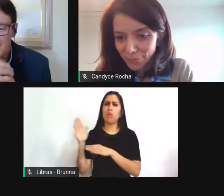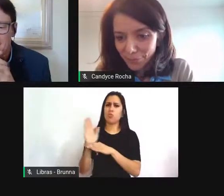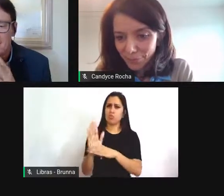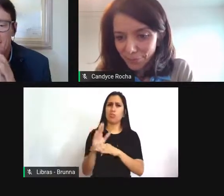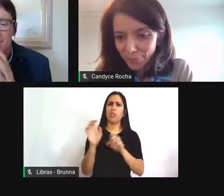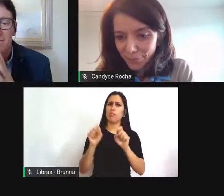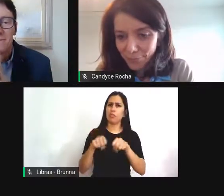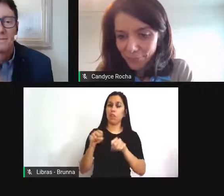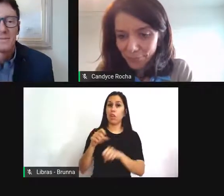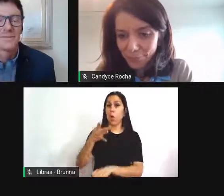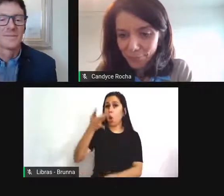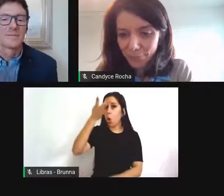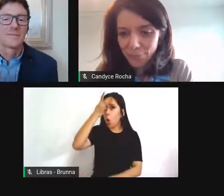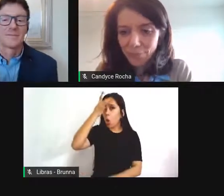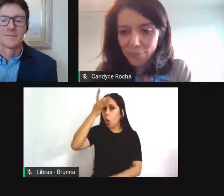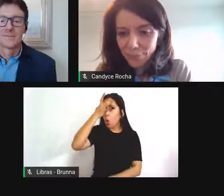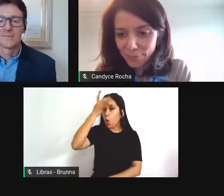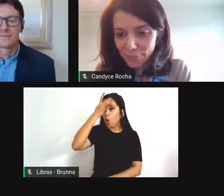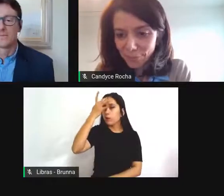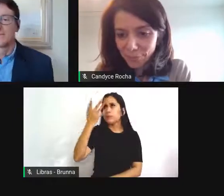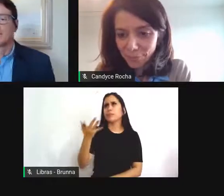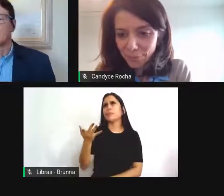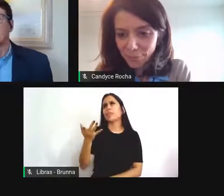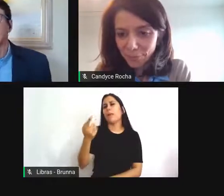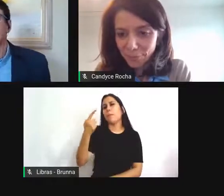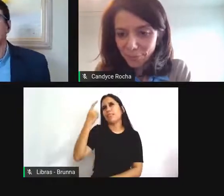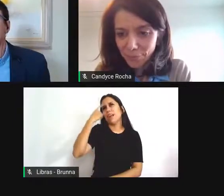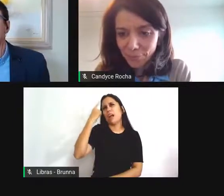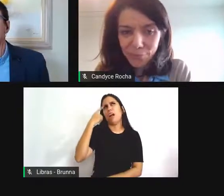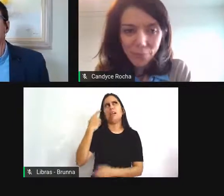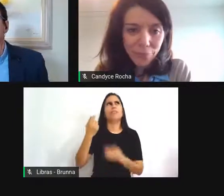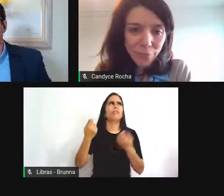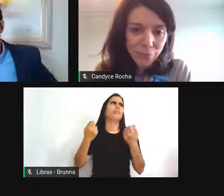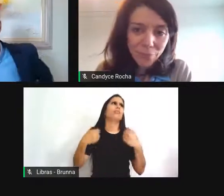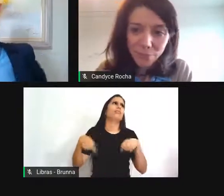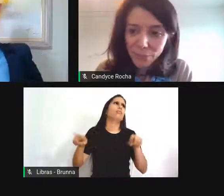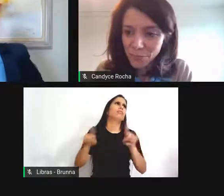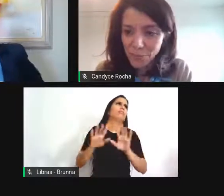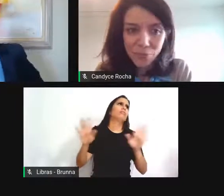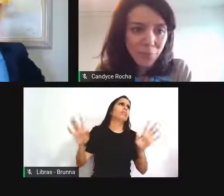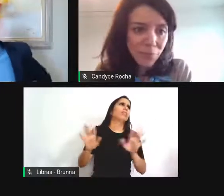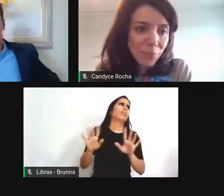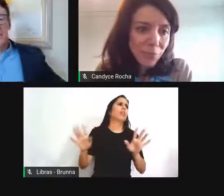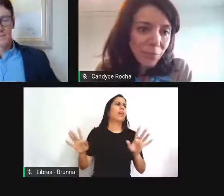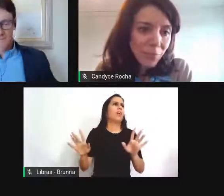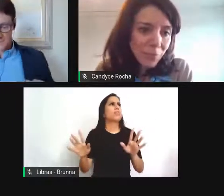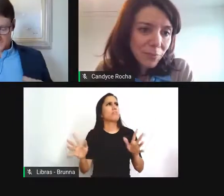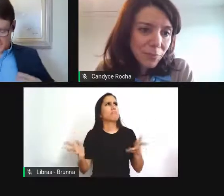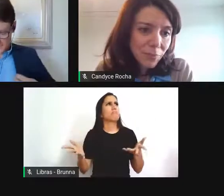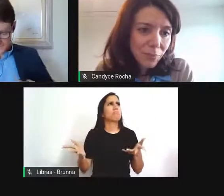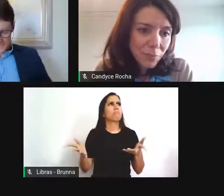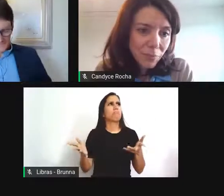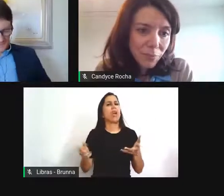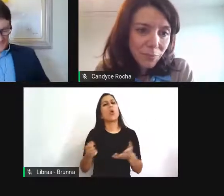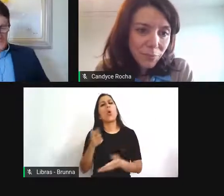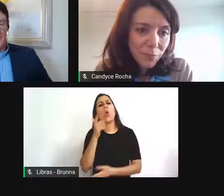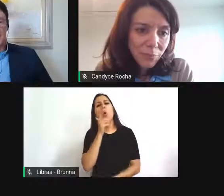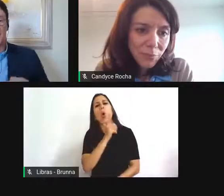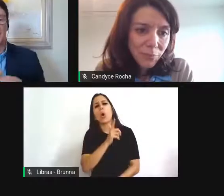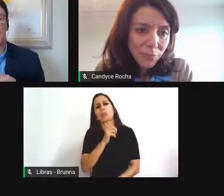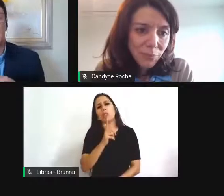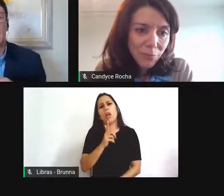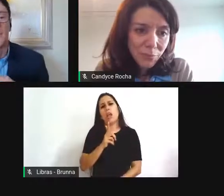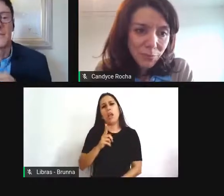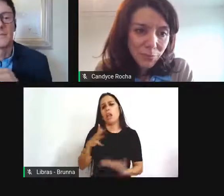você não vai precisar ter um trabalho. A Candice, por exemplo, possivelmente ela consegue publicar